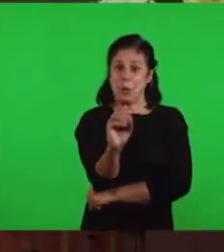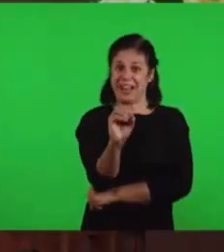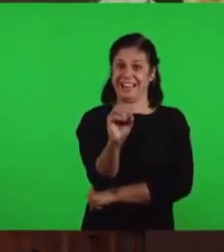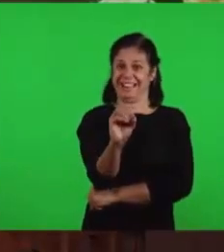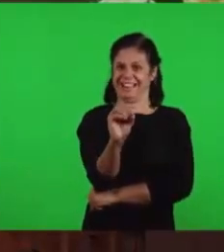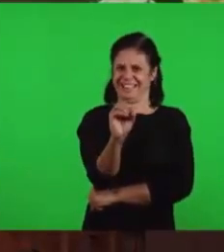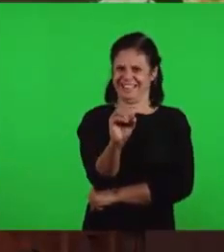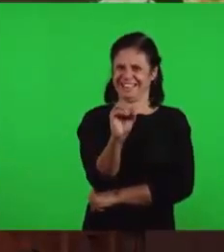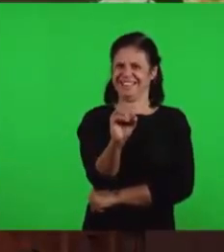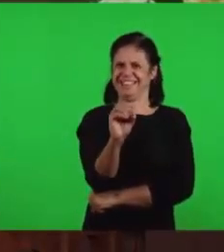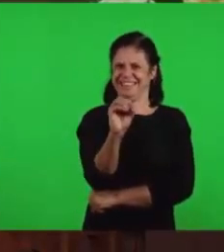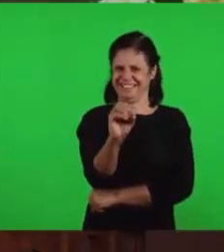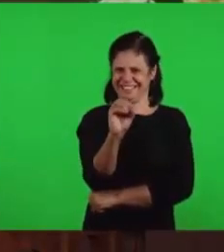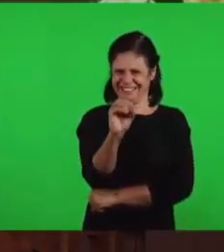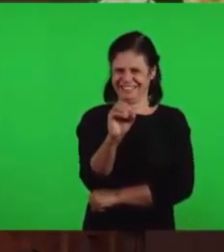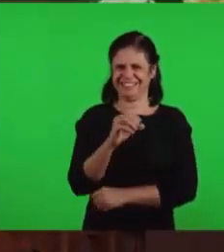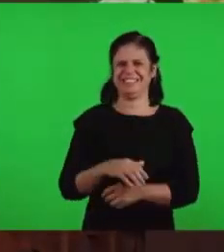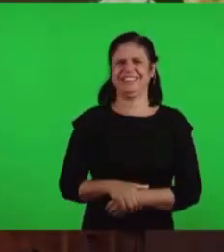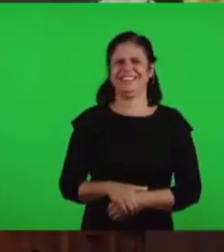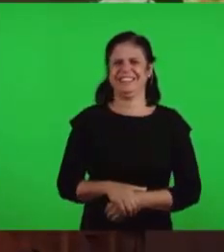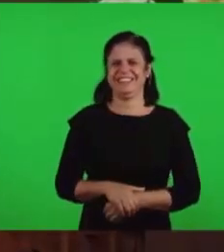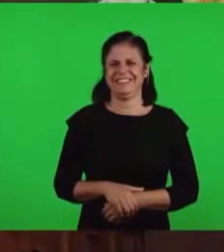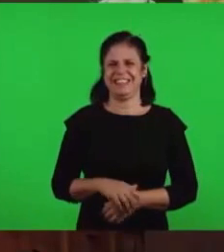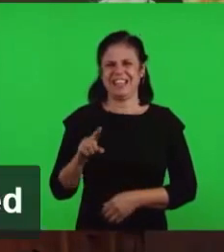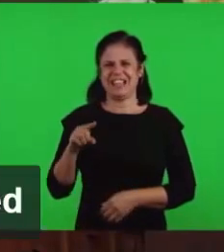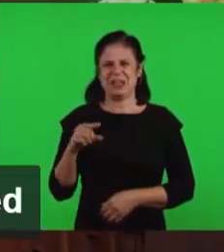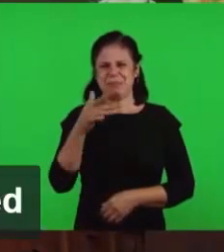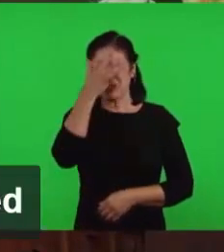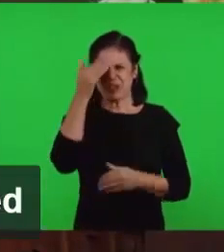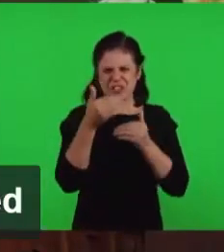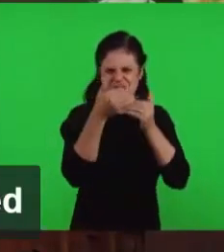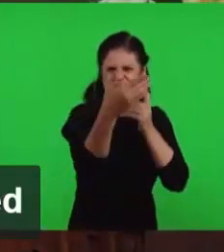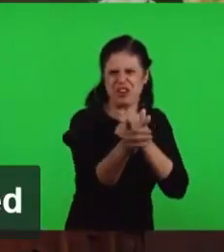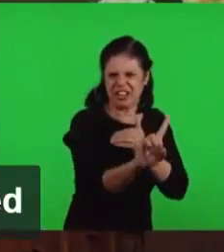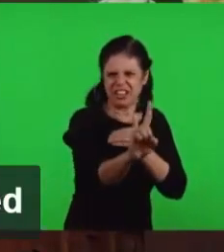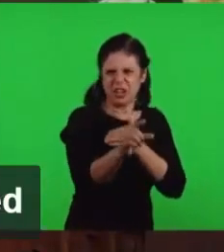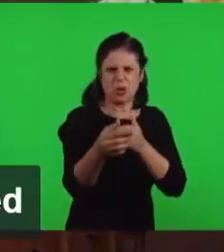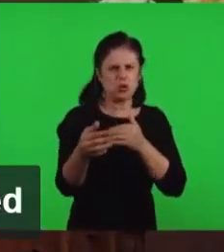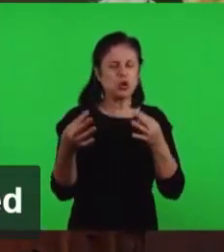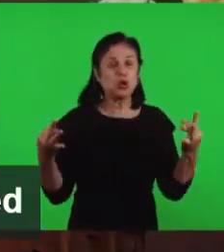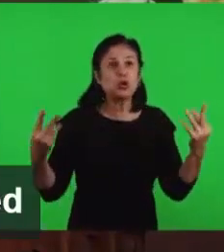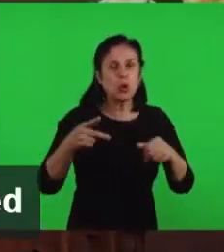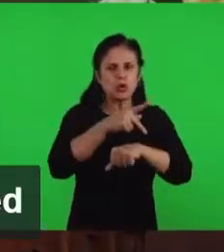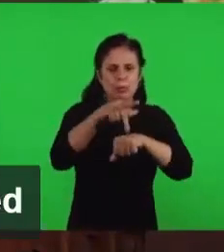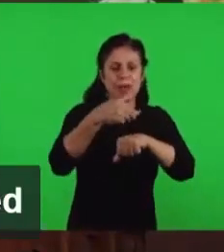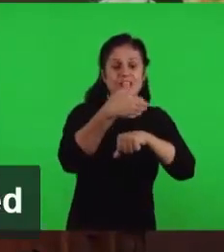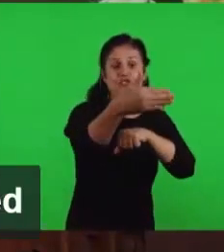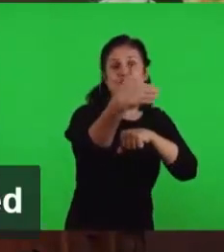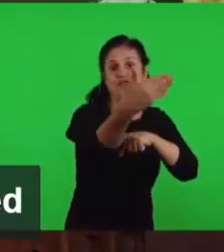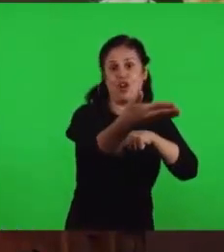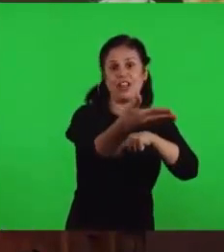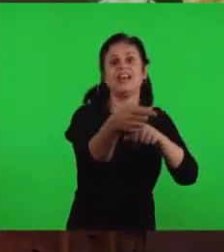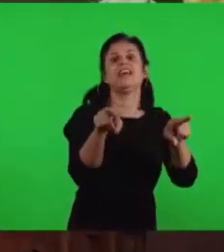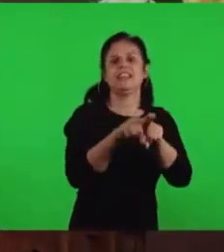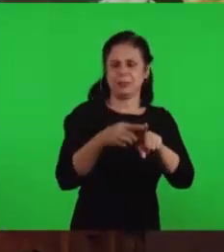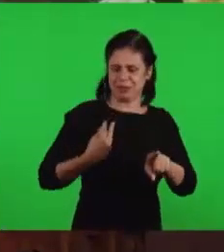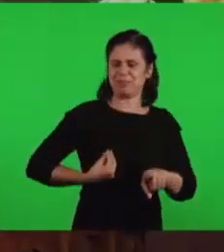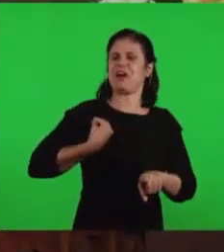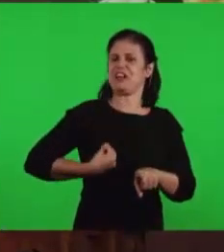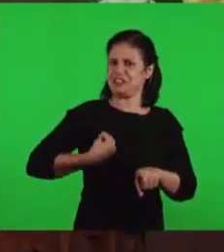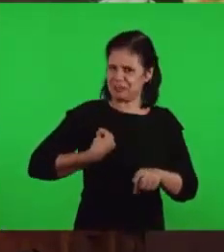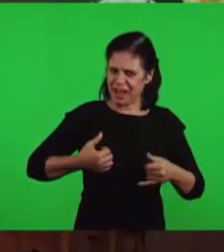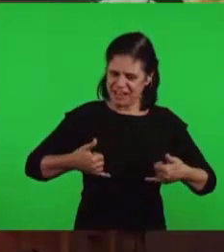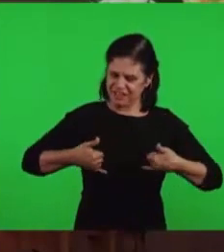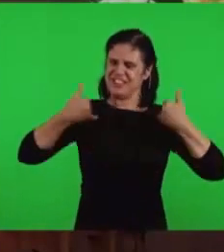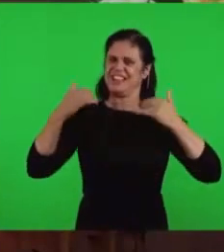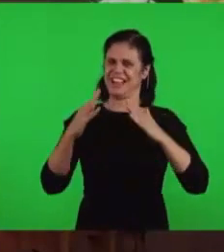de um projeto Global ninguém vai ficar de fora inclusive os países do exterior eles eram atingidos dessa forma